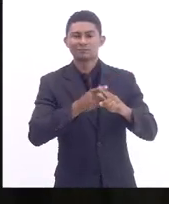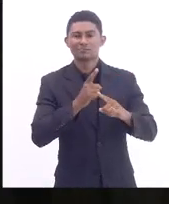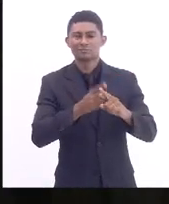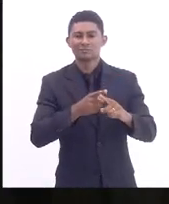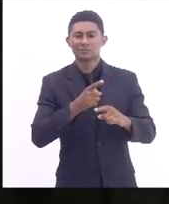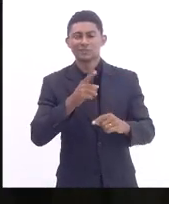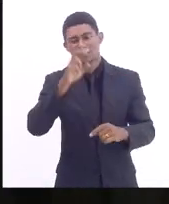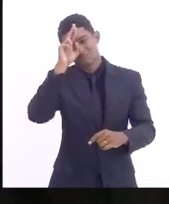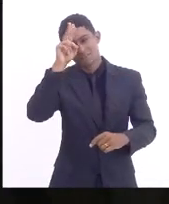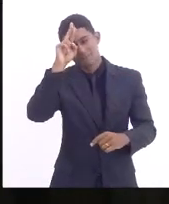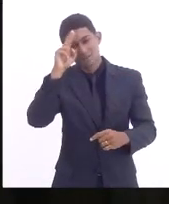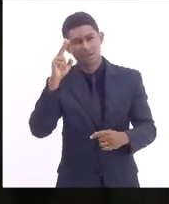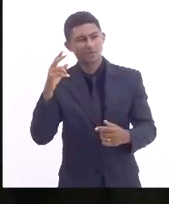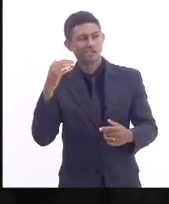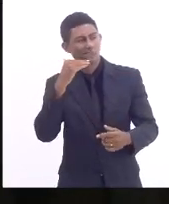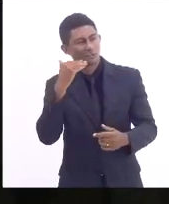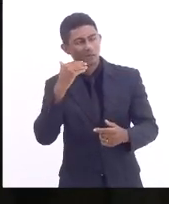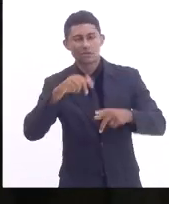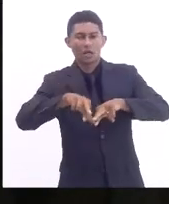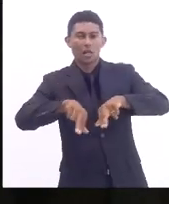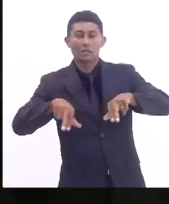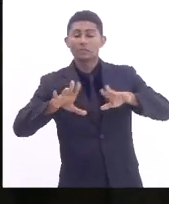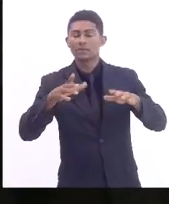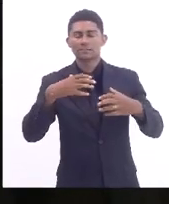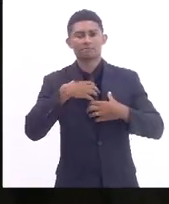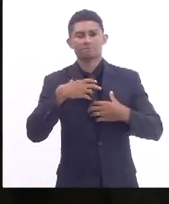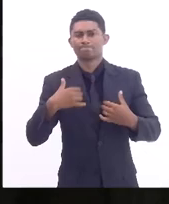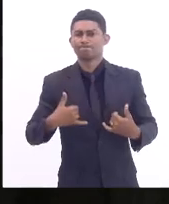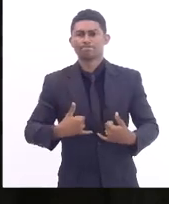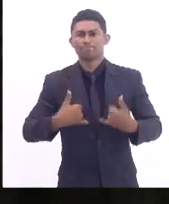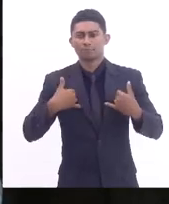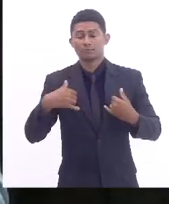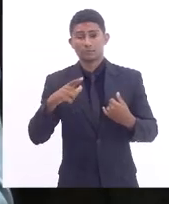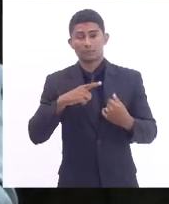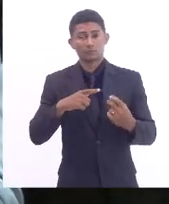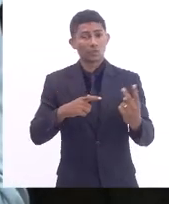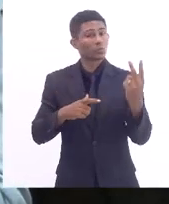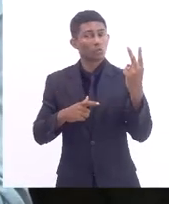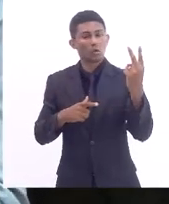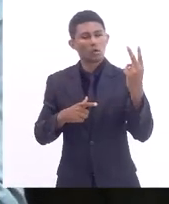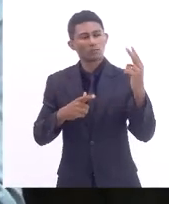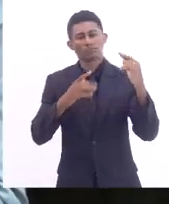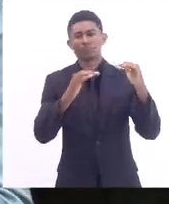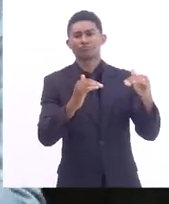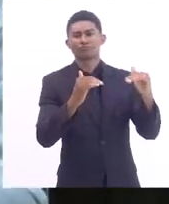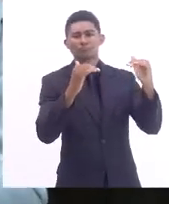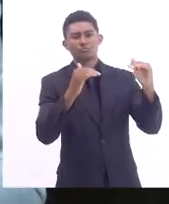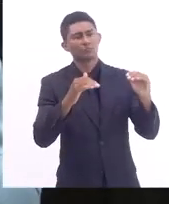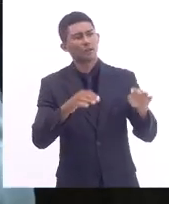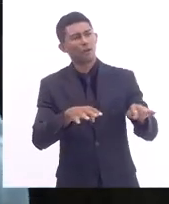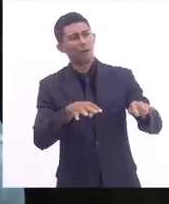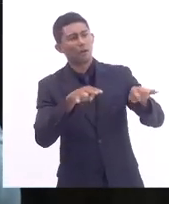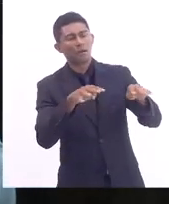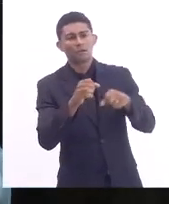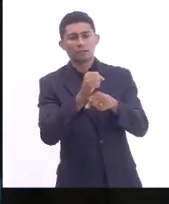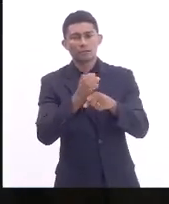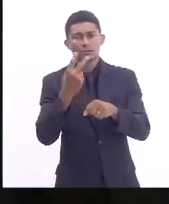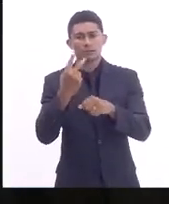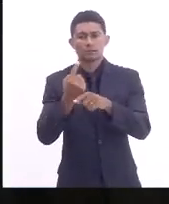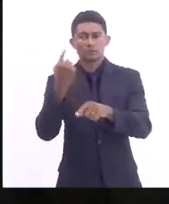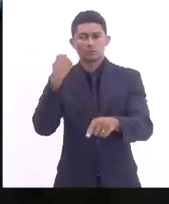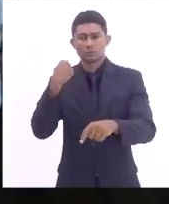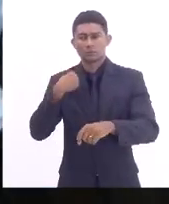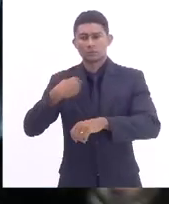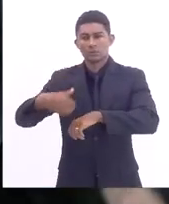peculiaridades e eu tive a honra de me aproximar de dois Ídolos meus eu há 2 anos atrás eu estava na